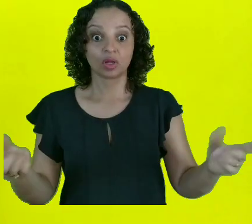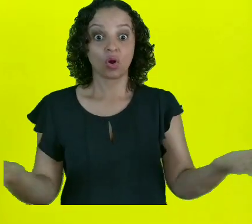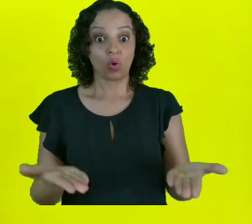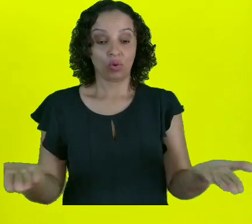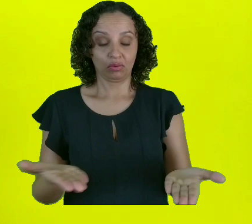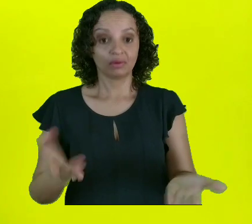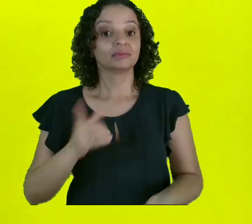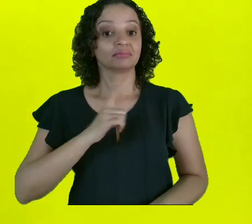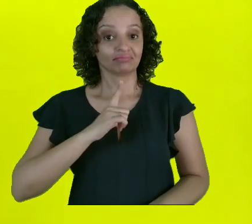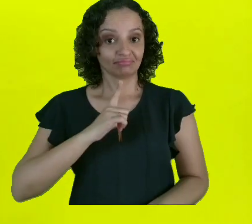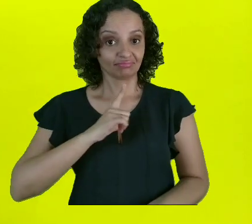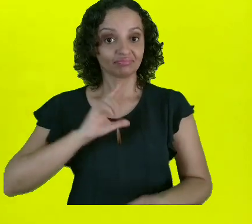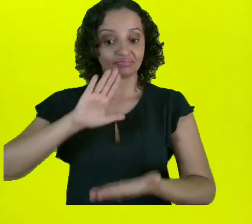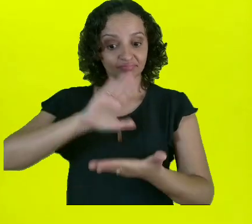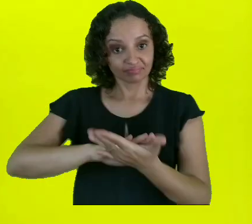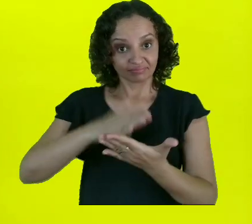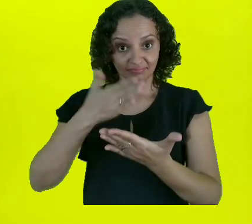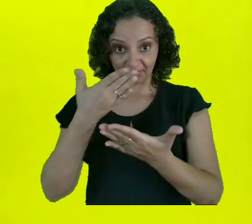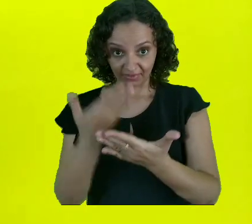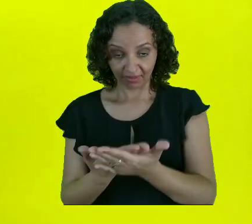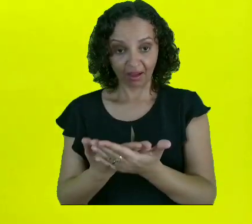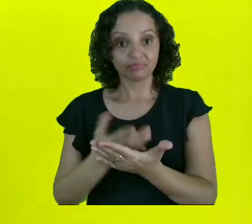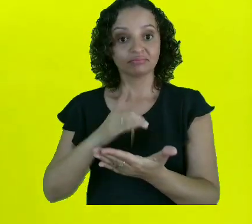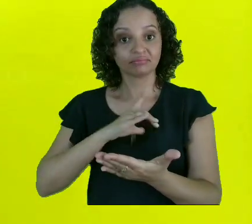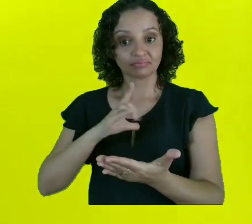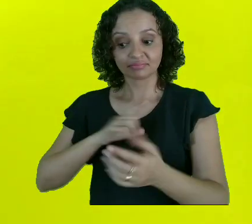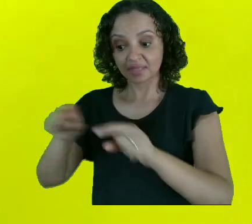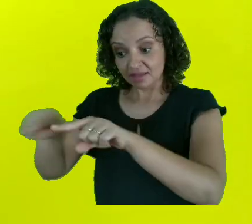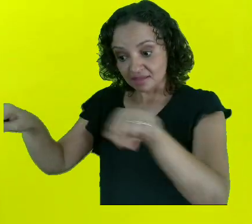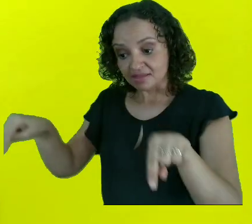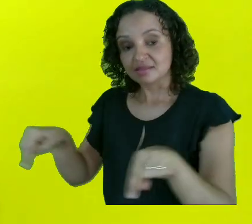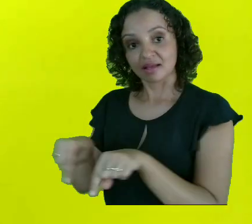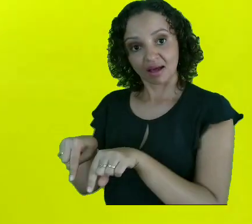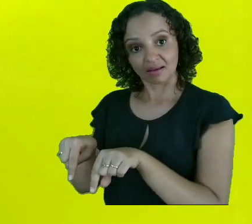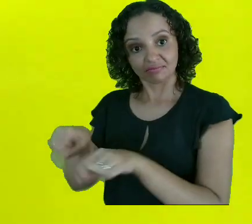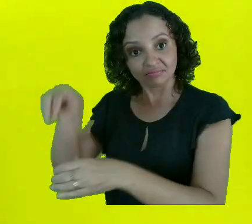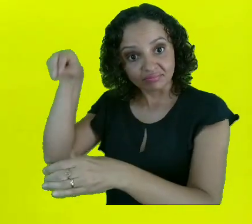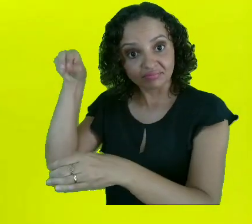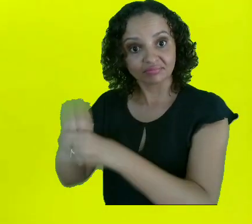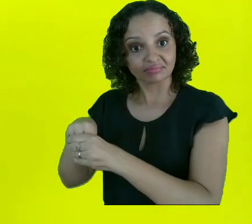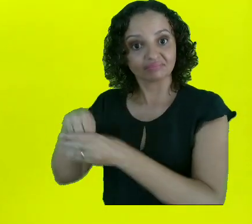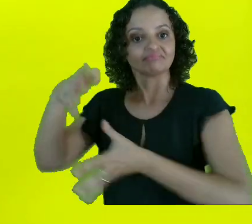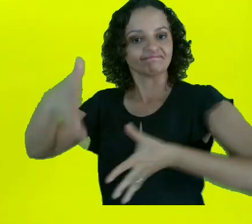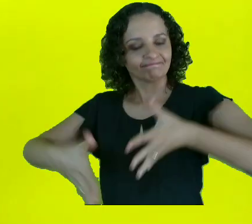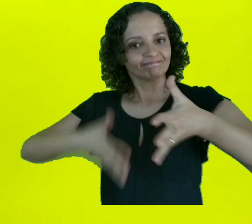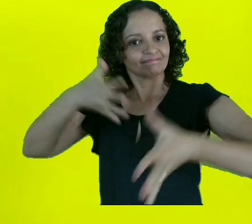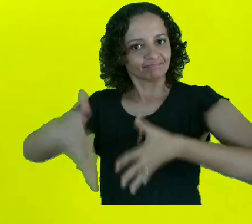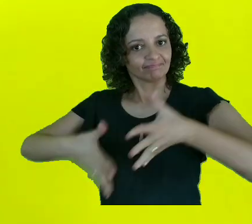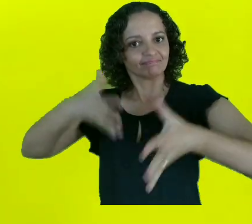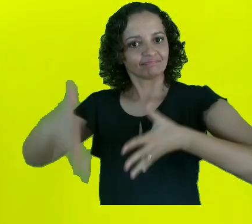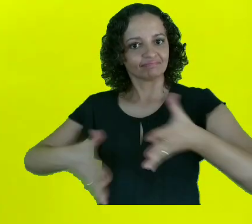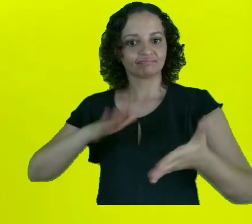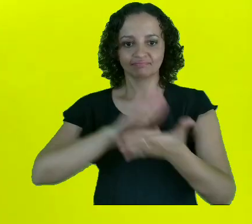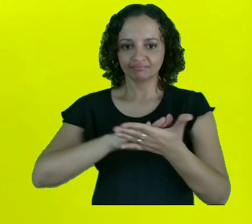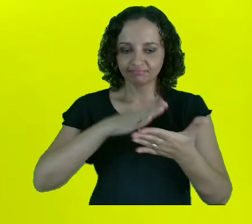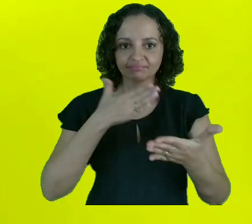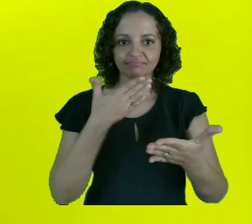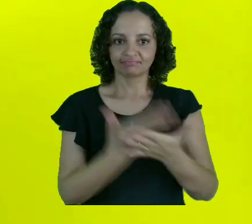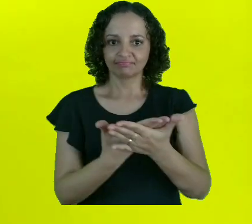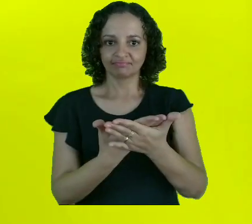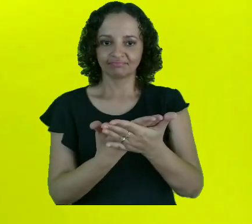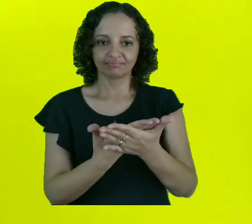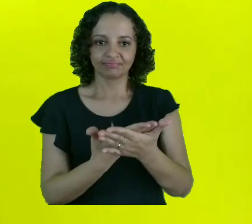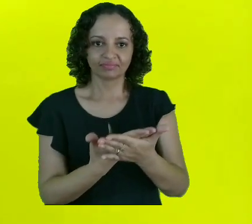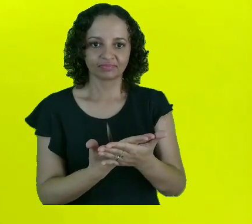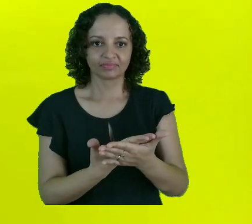mais. Uma pessoa que está dentro da sala de aula, que é o interlocutor de Libras, ou intérprete de